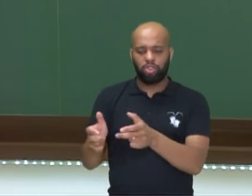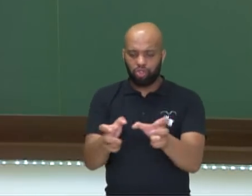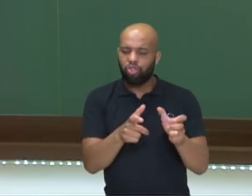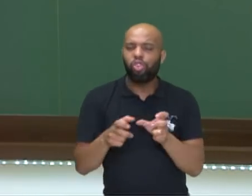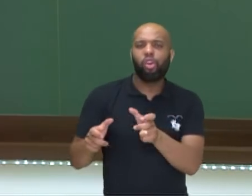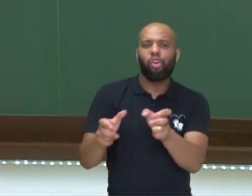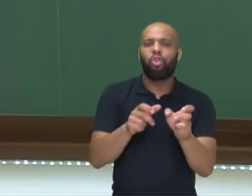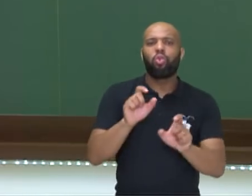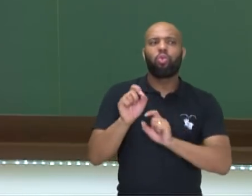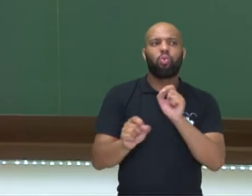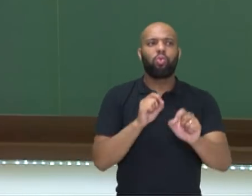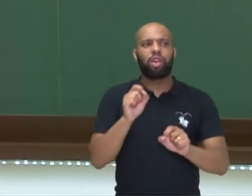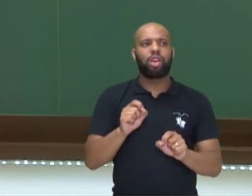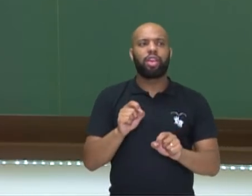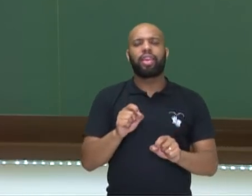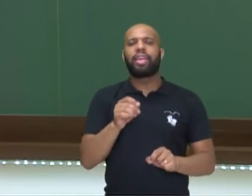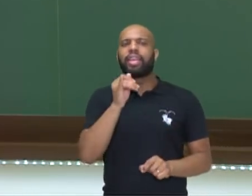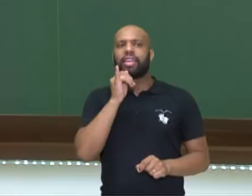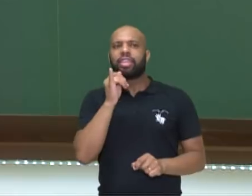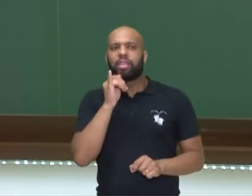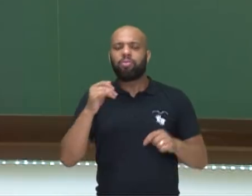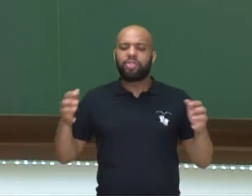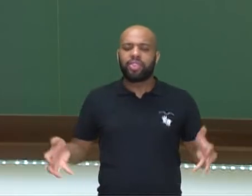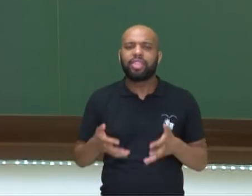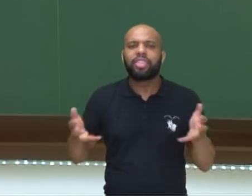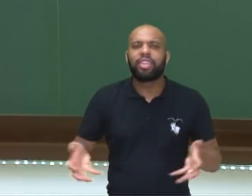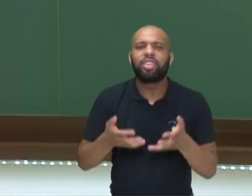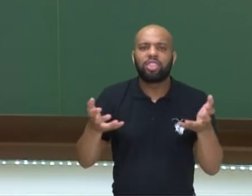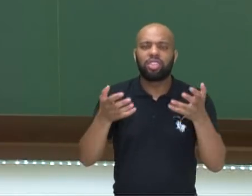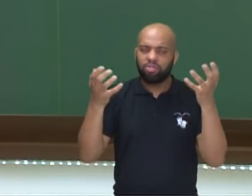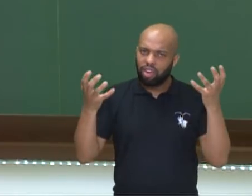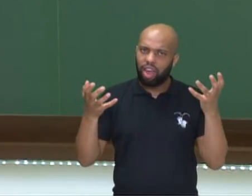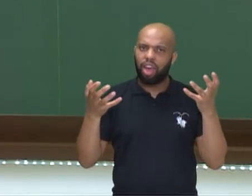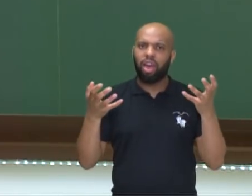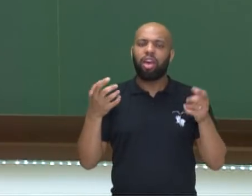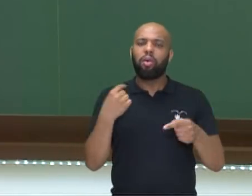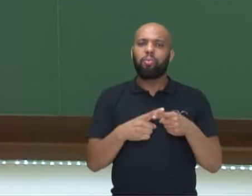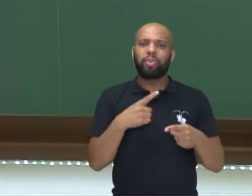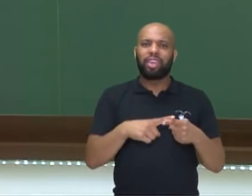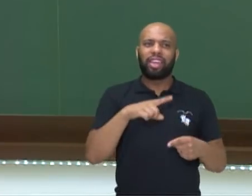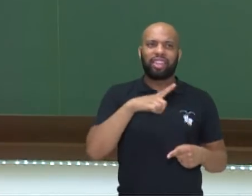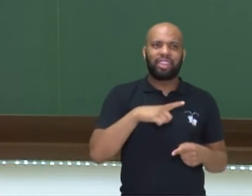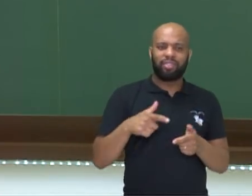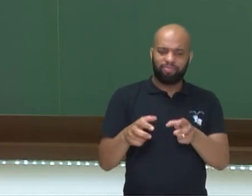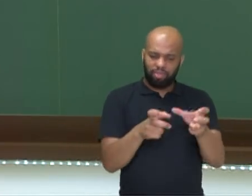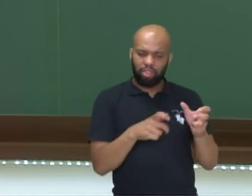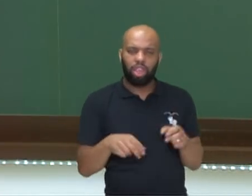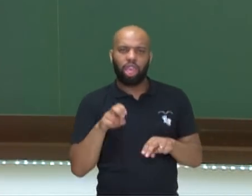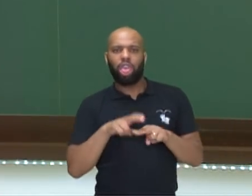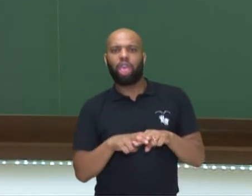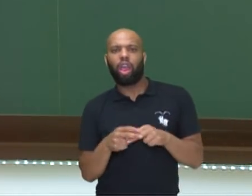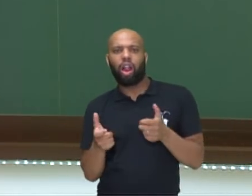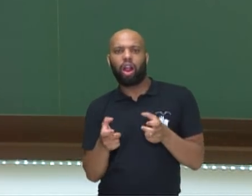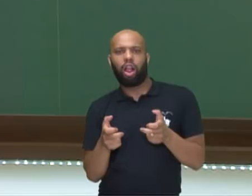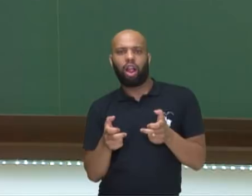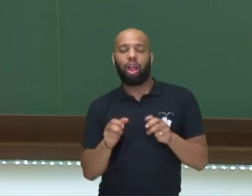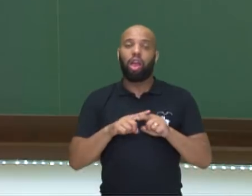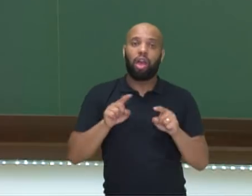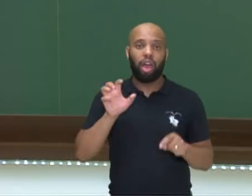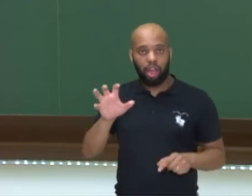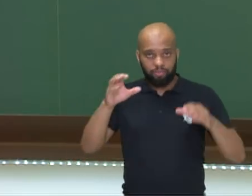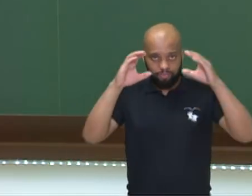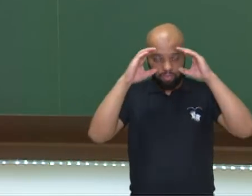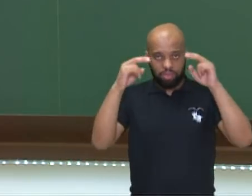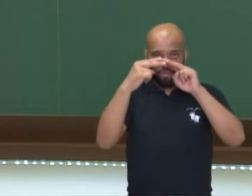que é fomentar ou incentivar o sedentarismo. Com esses dispositivos de realidade virtual,